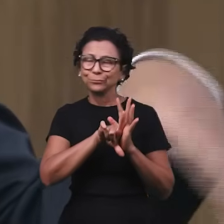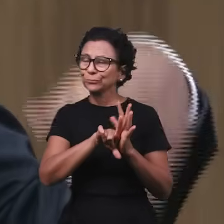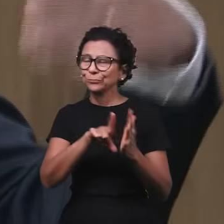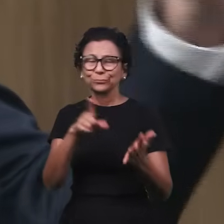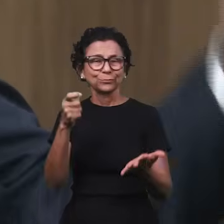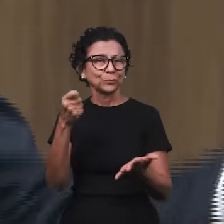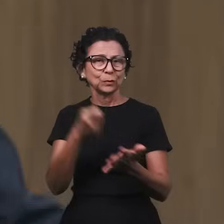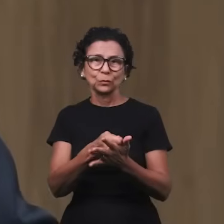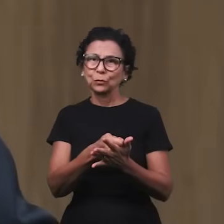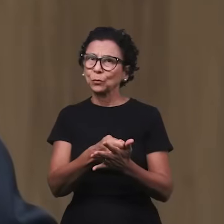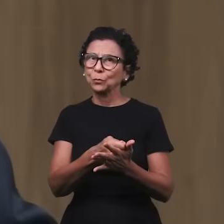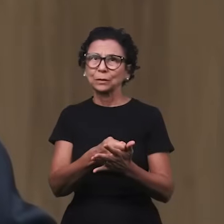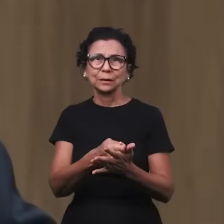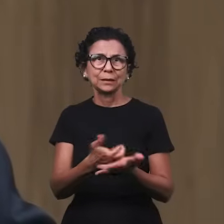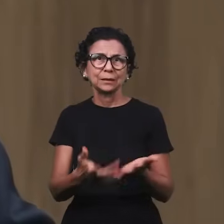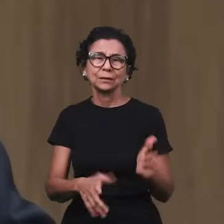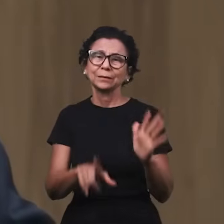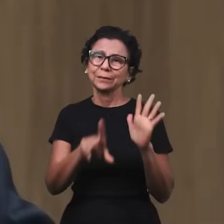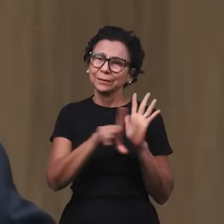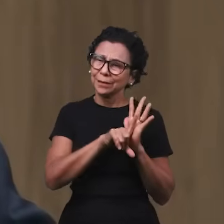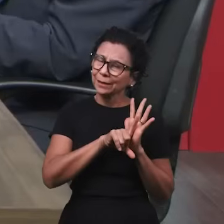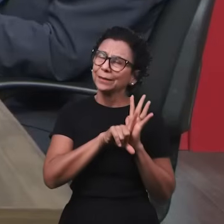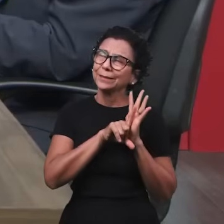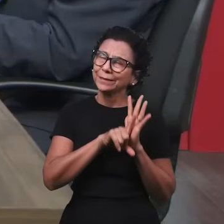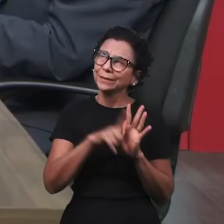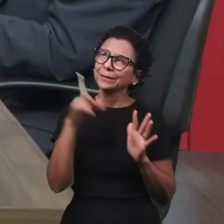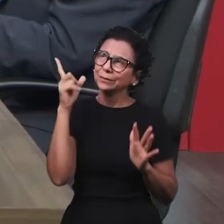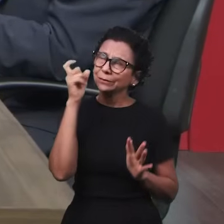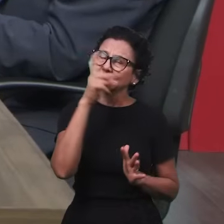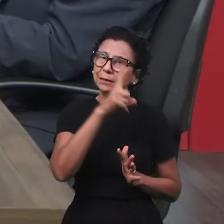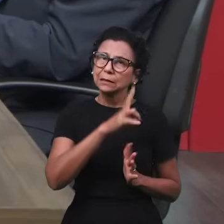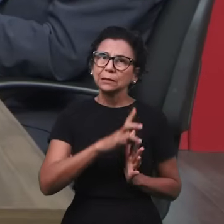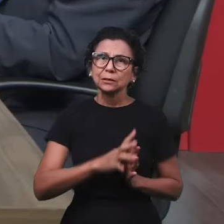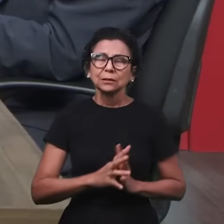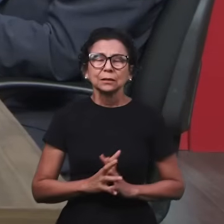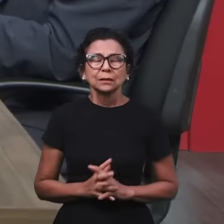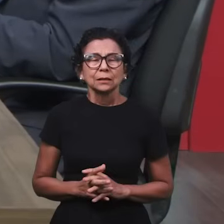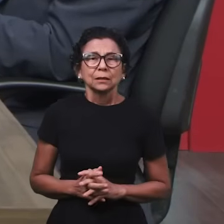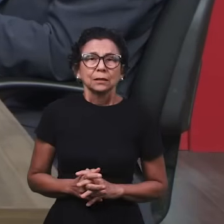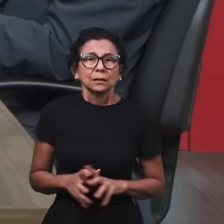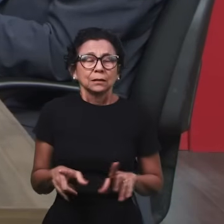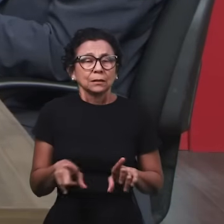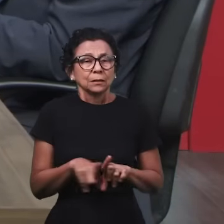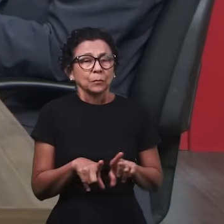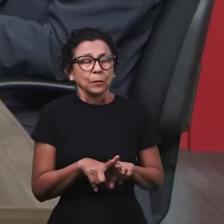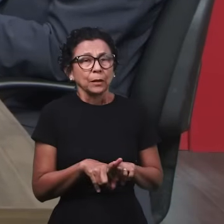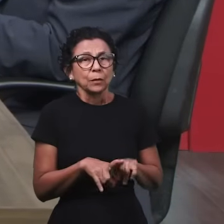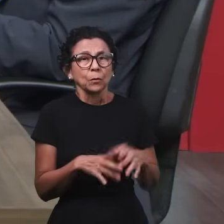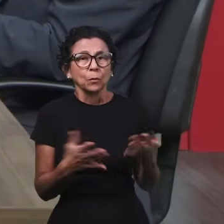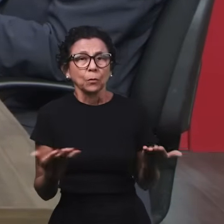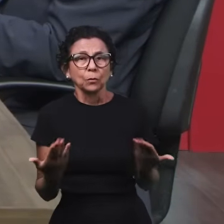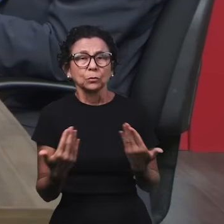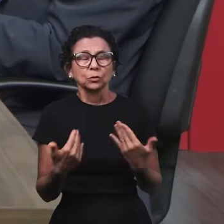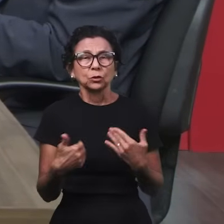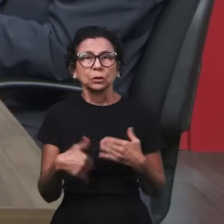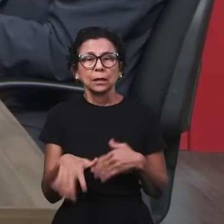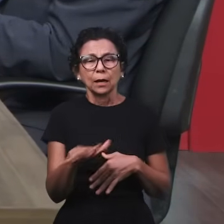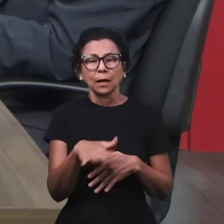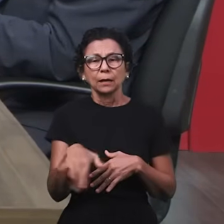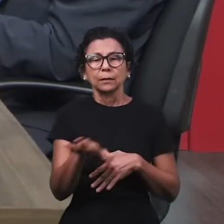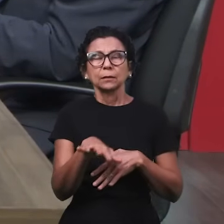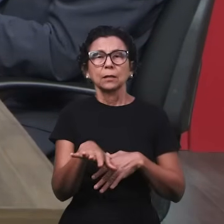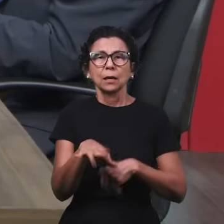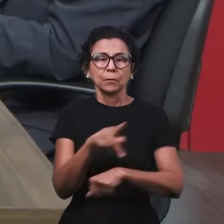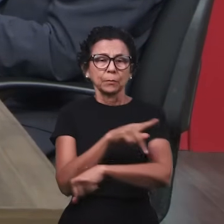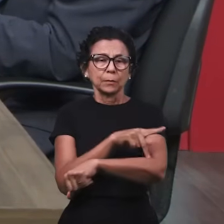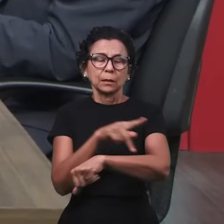gente podia ficar muito tempo falando sobre isso, né? A educação hoje é um ponto que